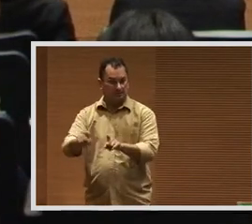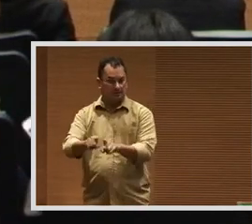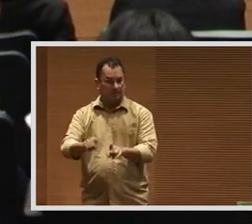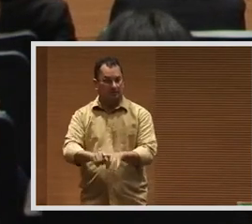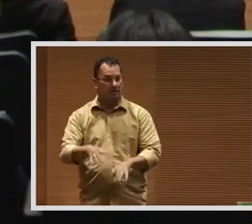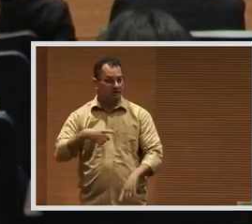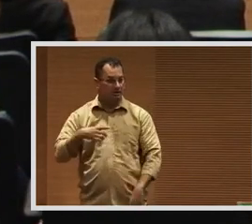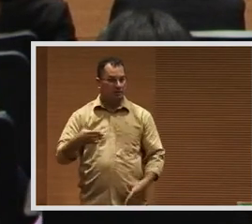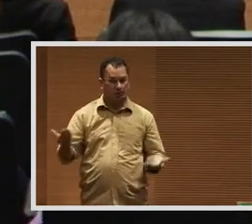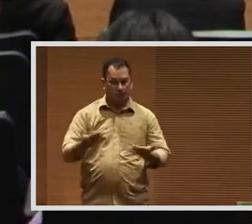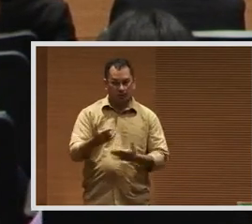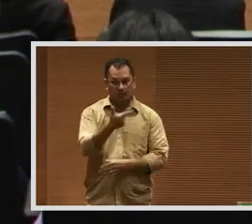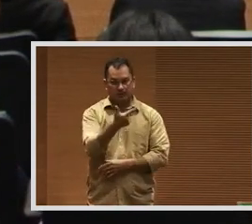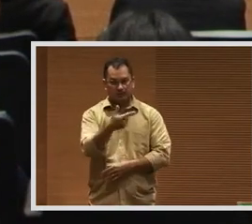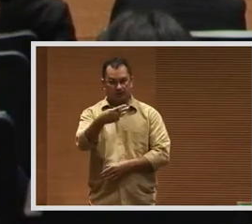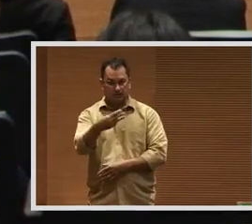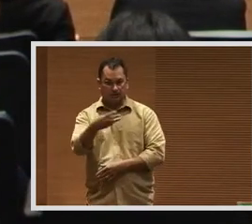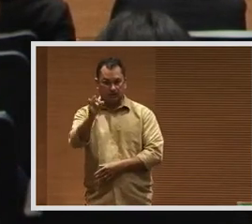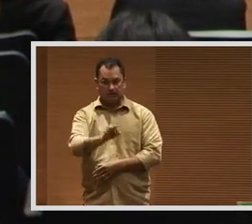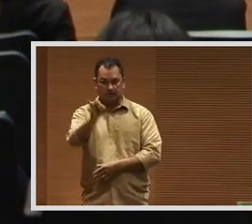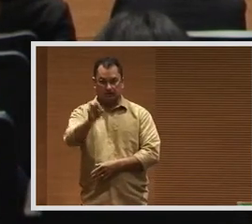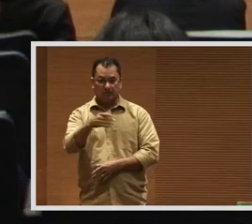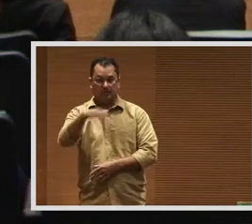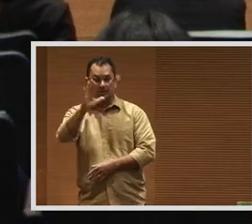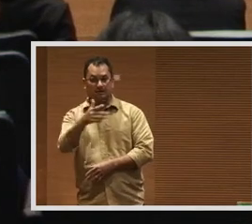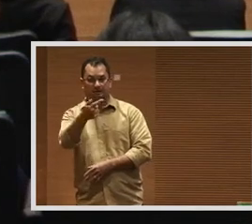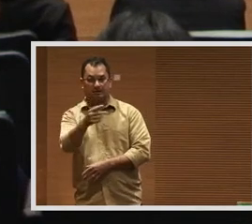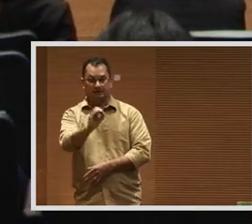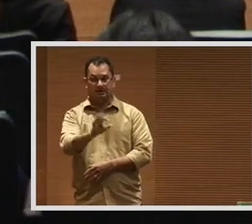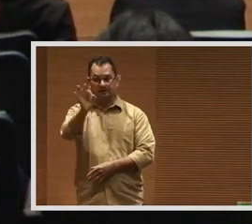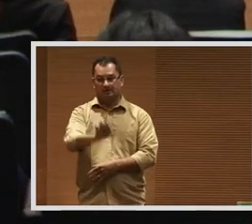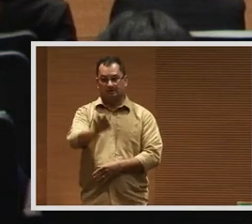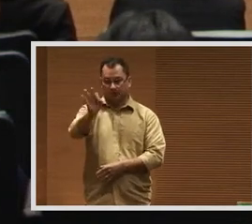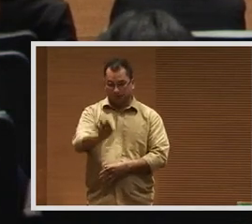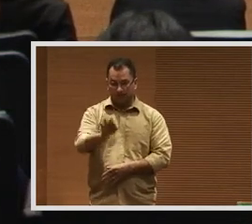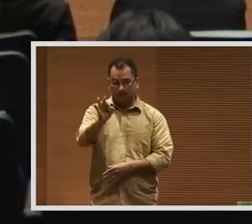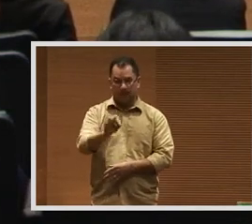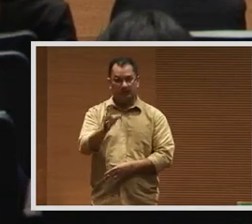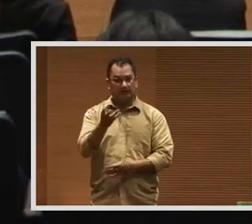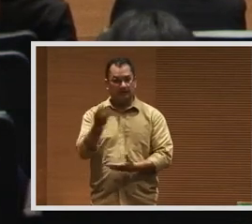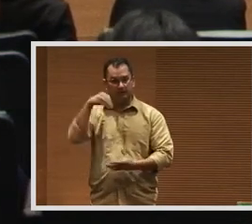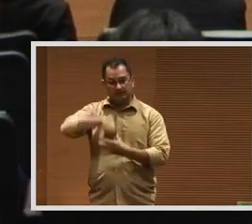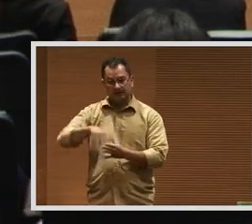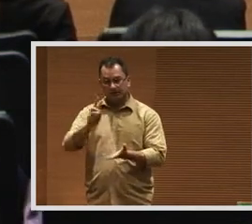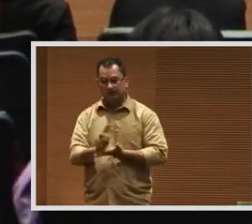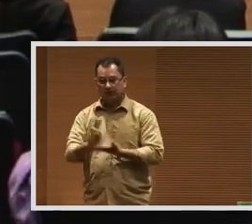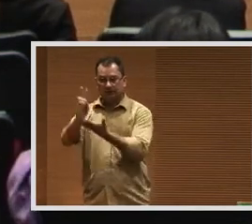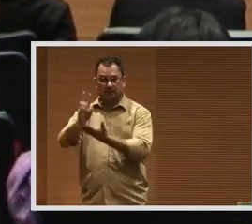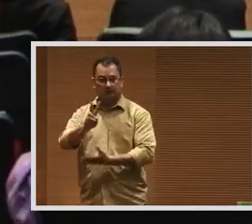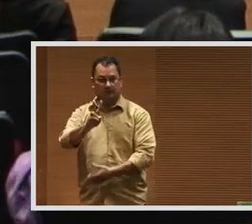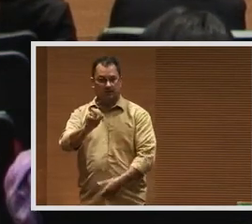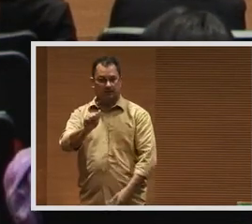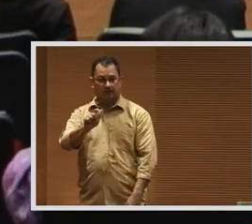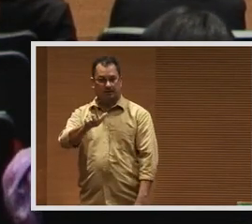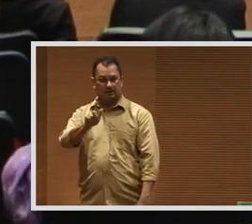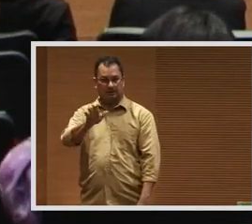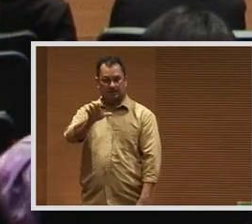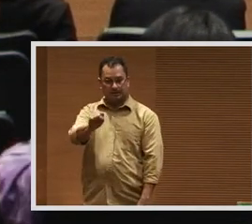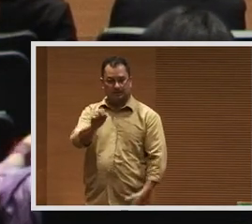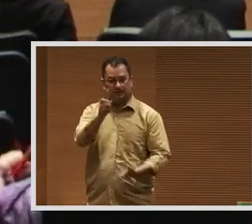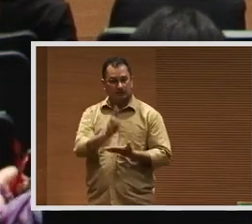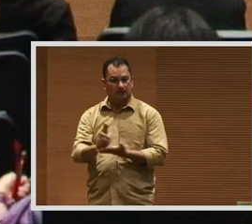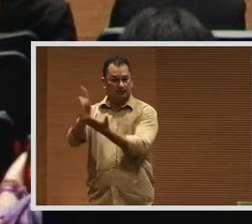23% dessas vagas, mais de 70% são na universidade, são vagas, né, nas